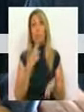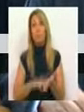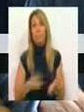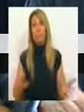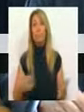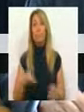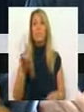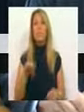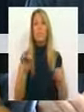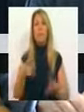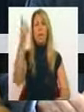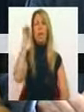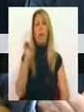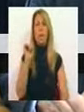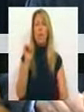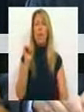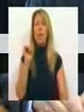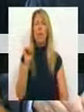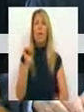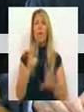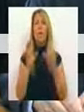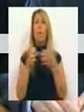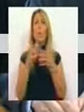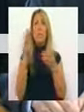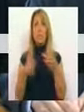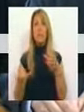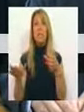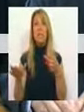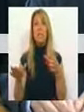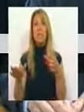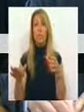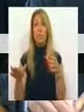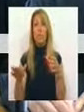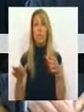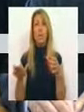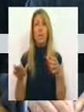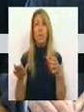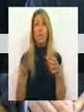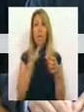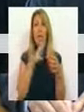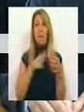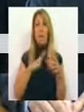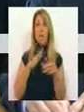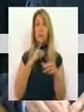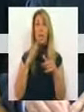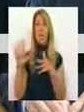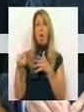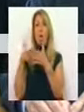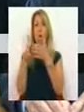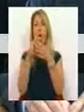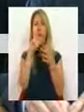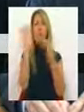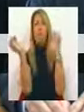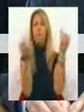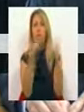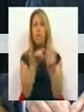aqui, ainda ontem, por a comunidade científica, que o ordenamento florestal não é o